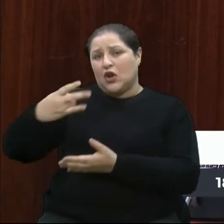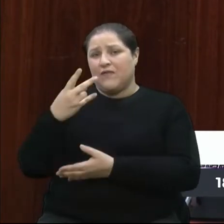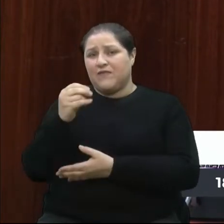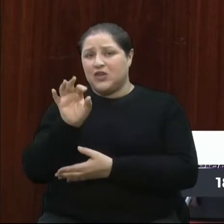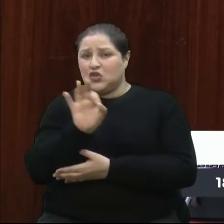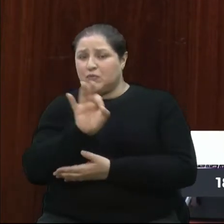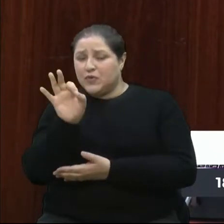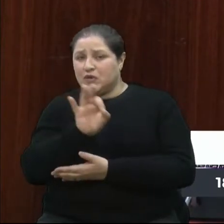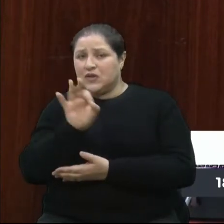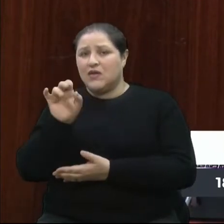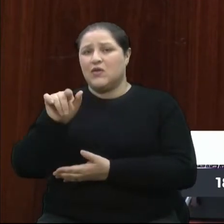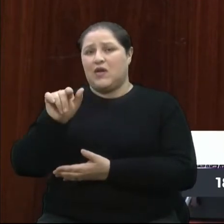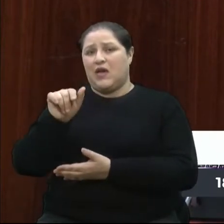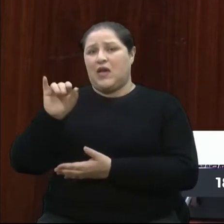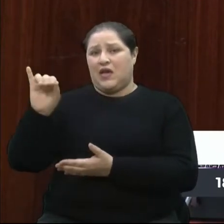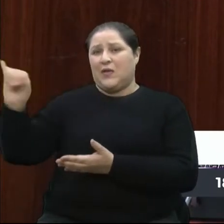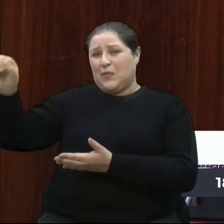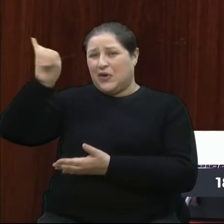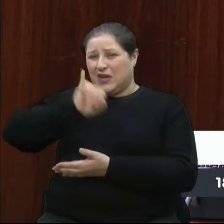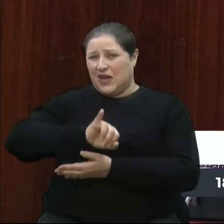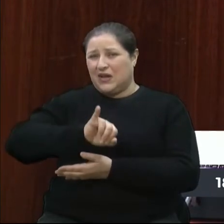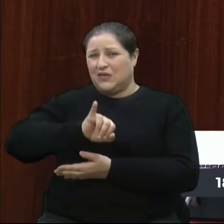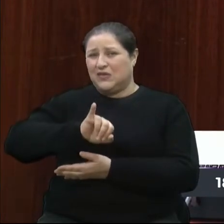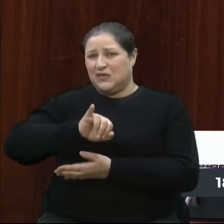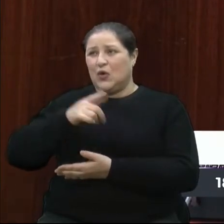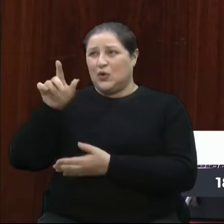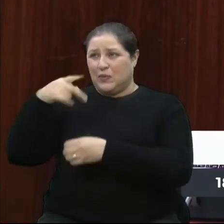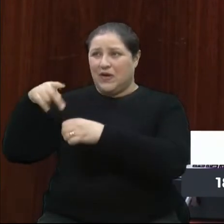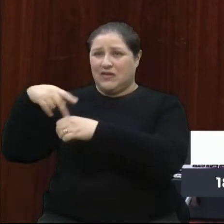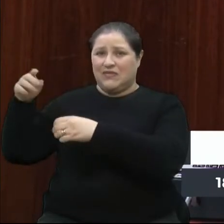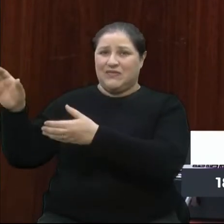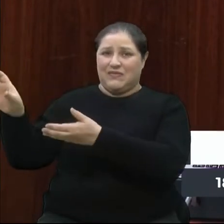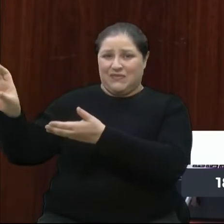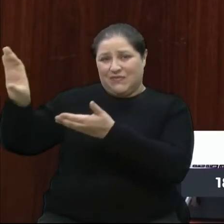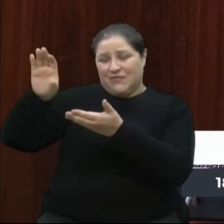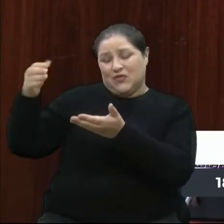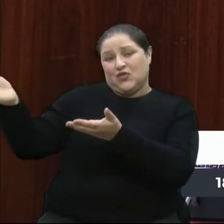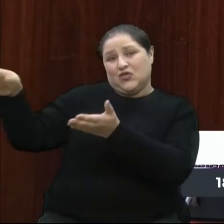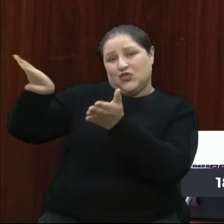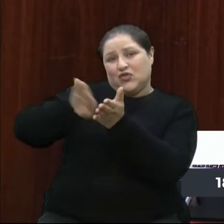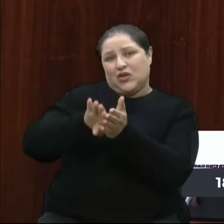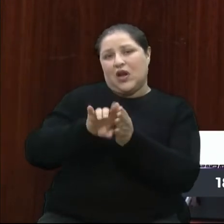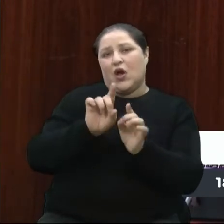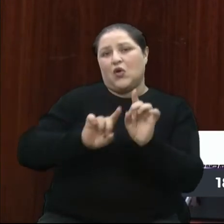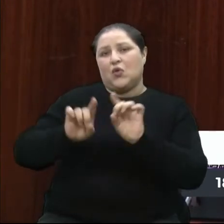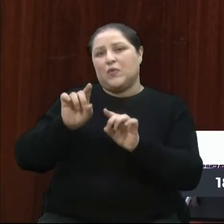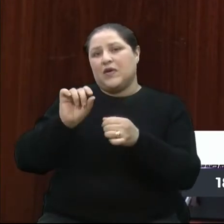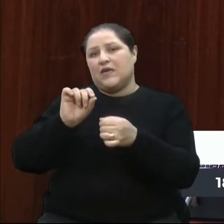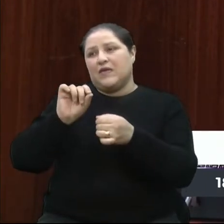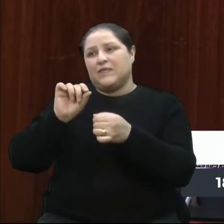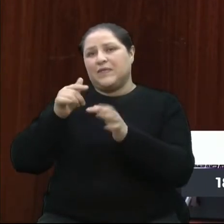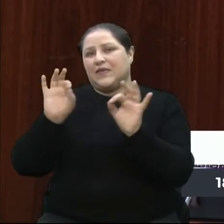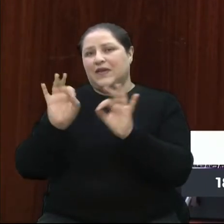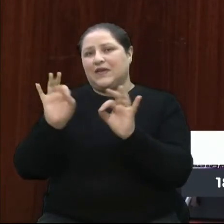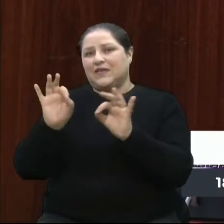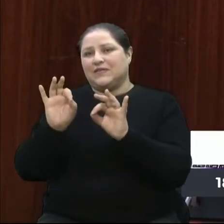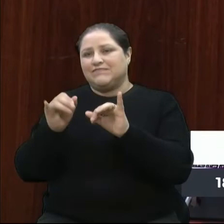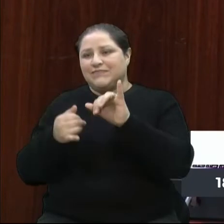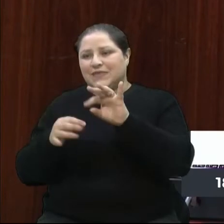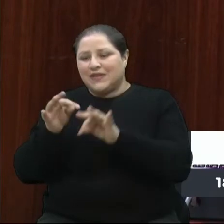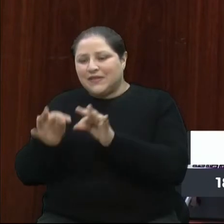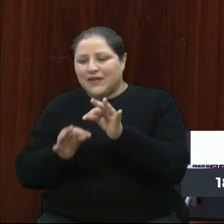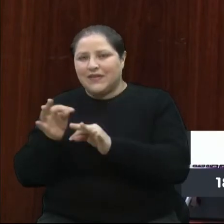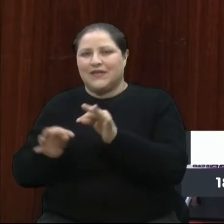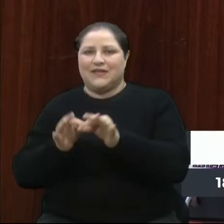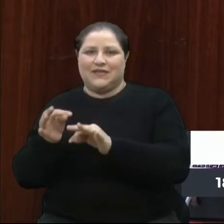20% é importado, alguma parte não é refinada, todos 80% é feito